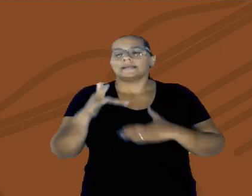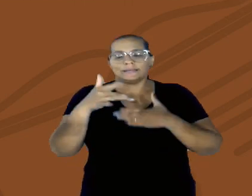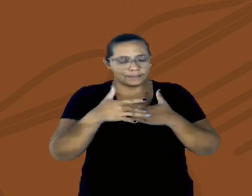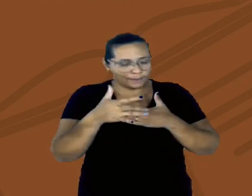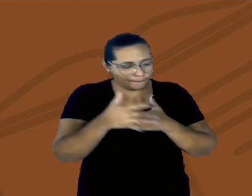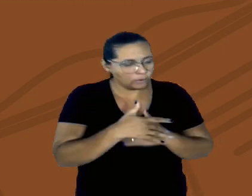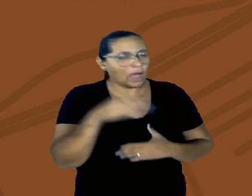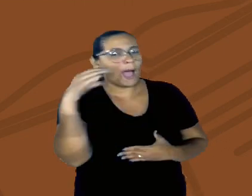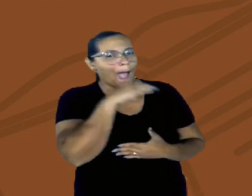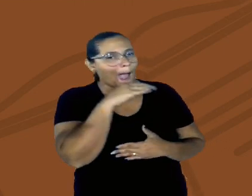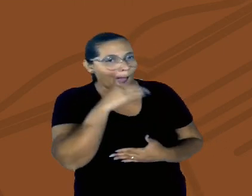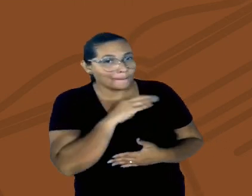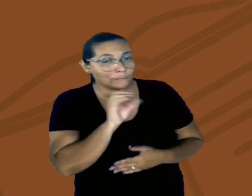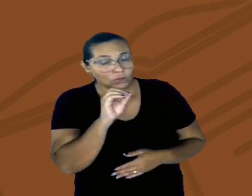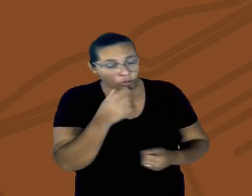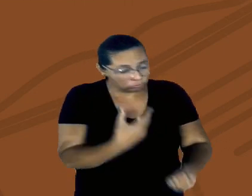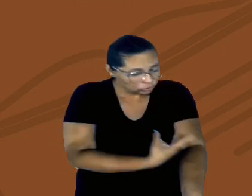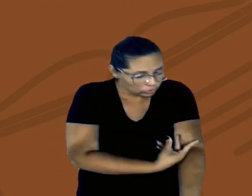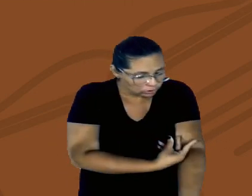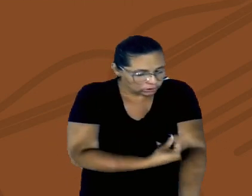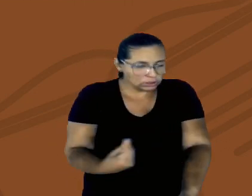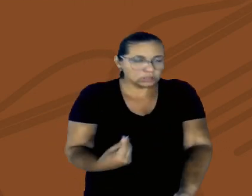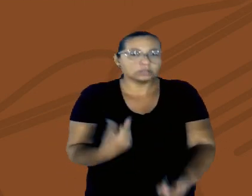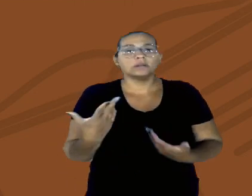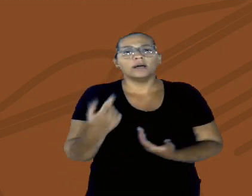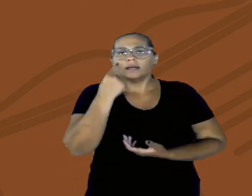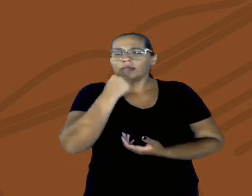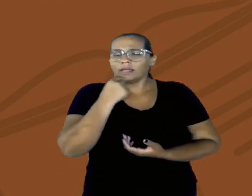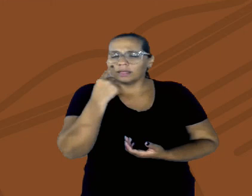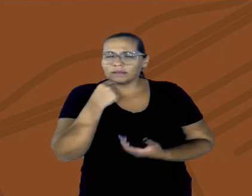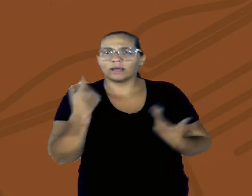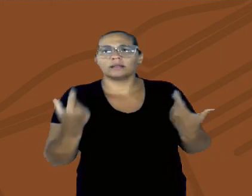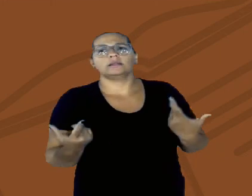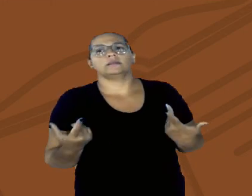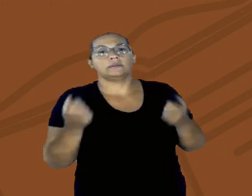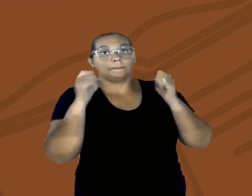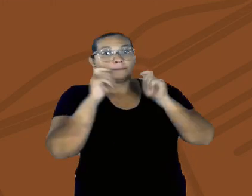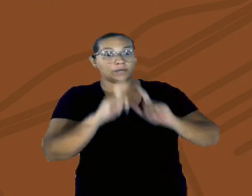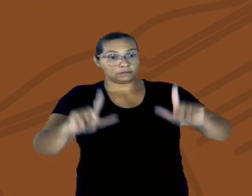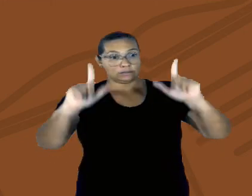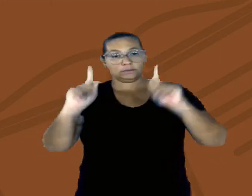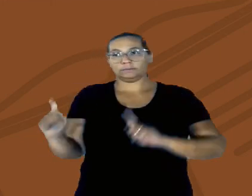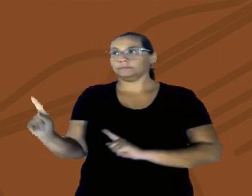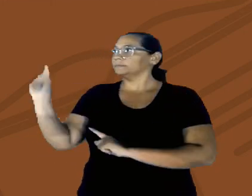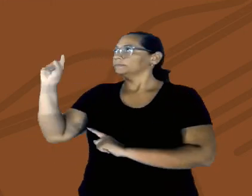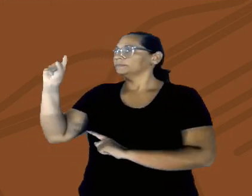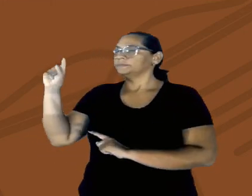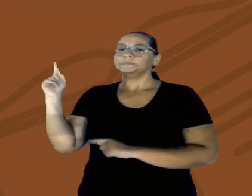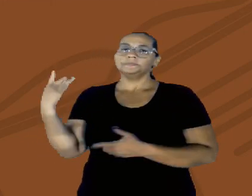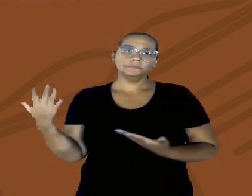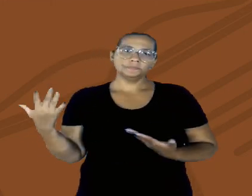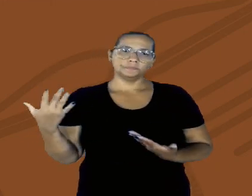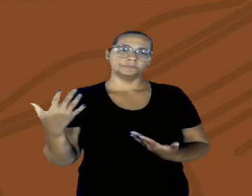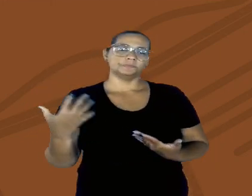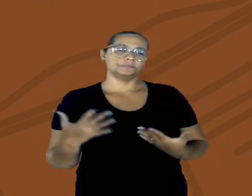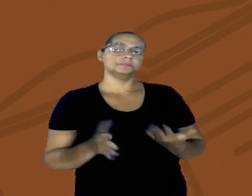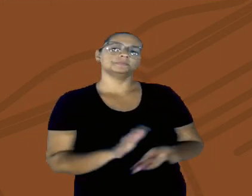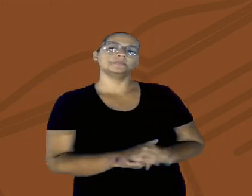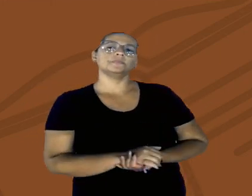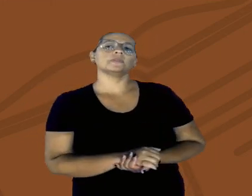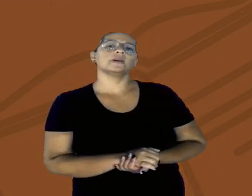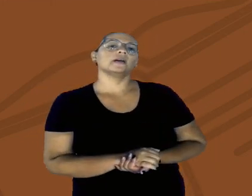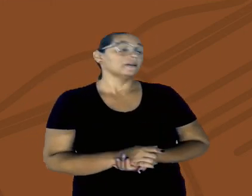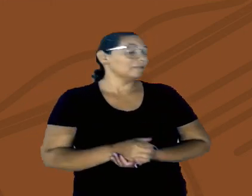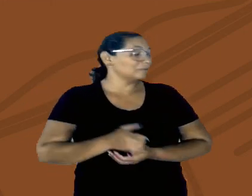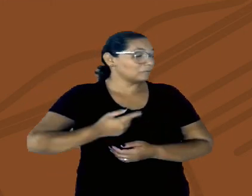teste molecular, né? Conforme a gente também pode ver aqui no slide, né? Teste rápido aqui chamado de TR de